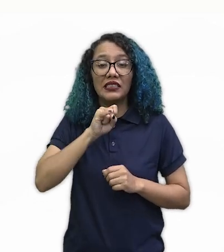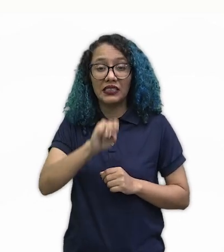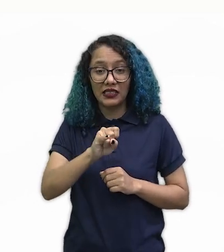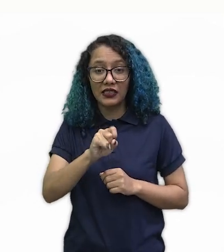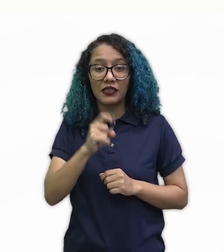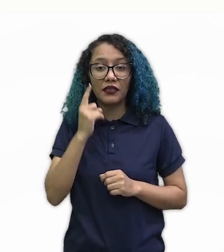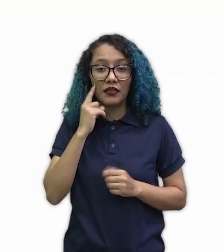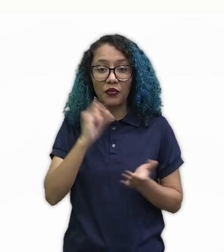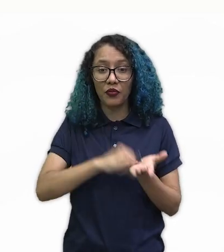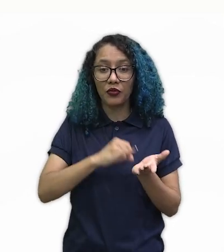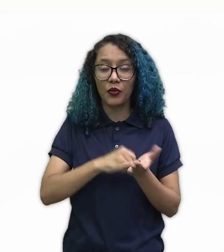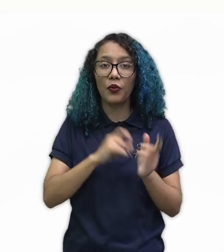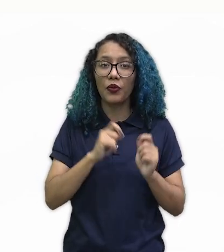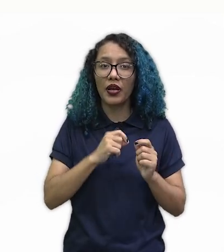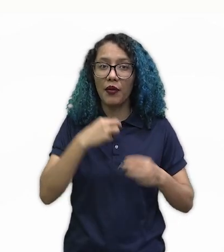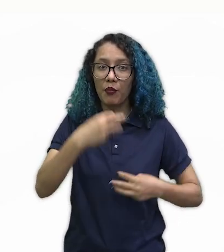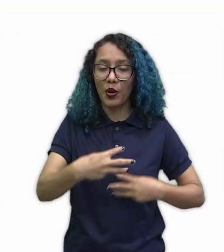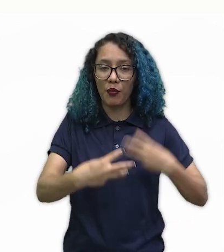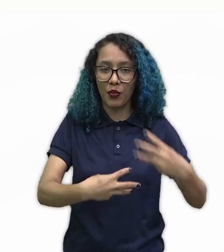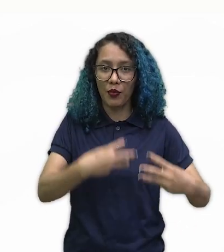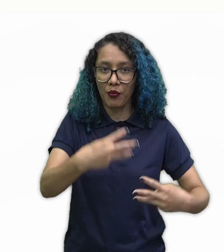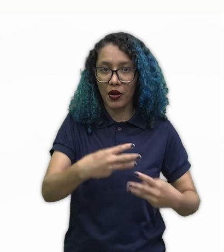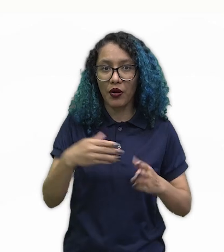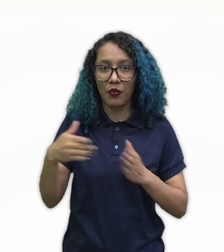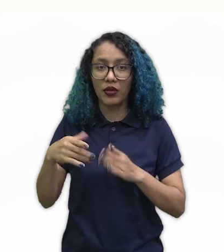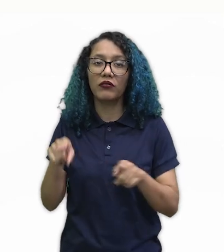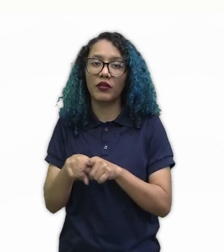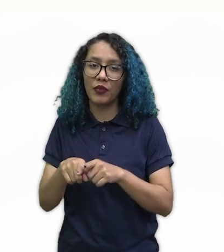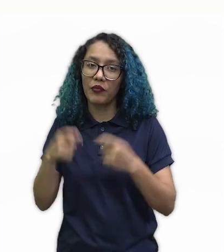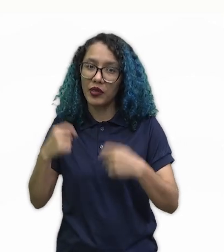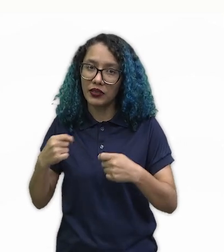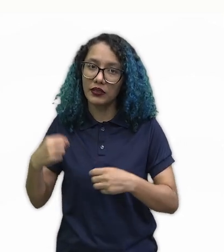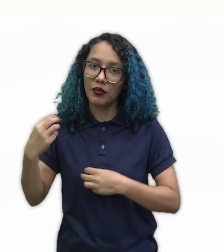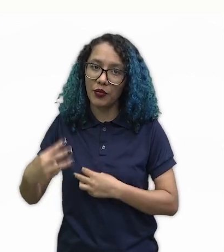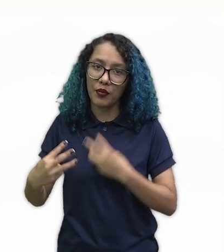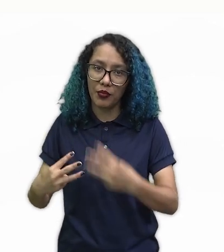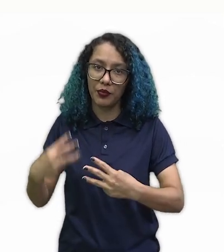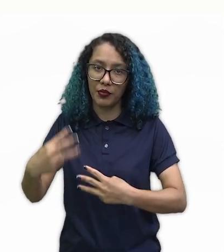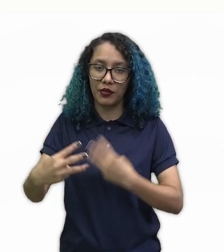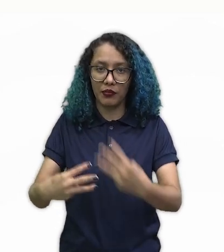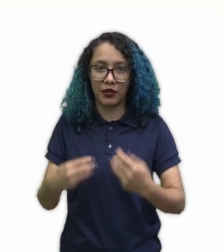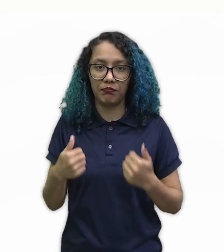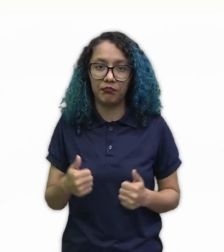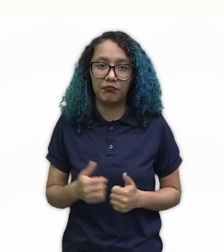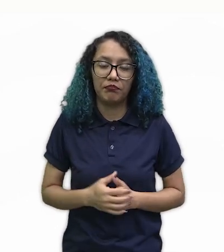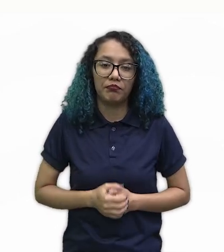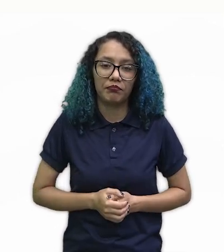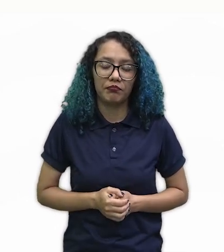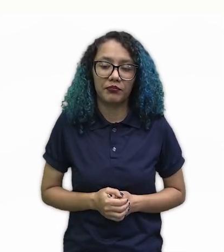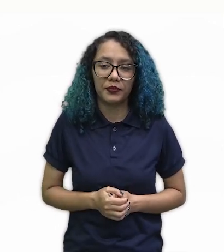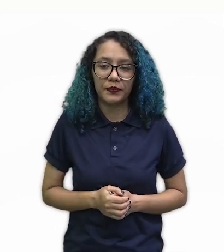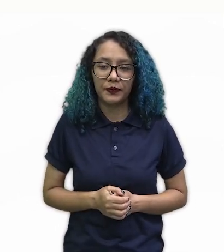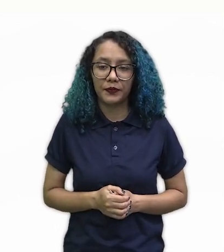o tempo que eu vou encontrar também estará ao trimestre, né? Ou em trimestre.